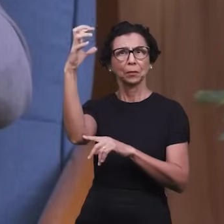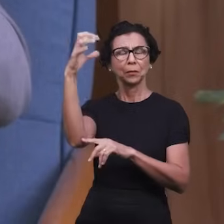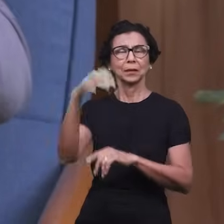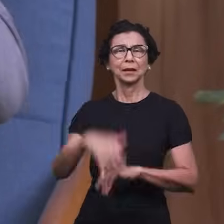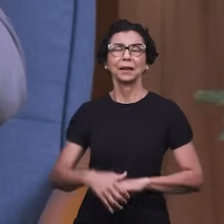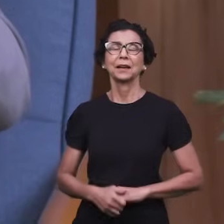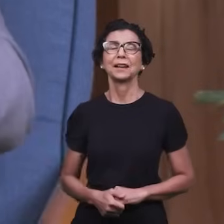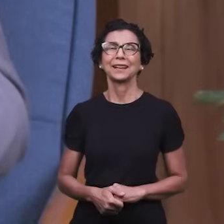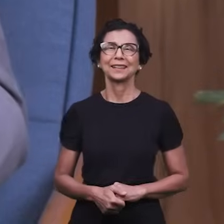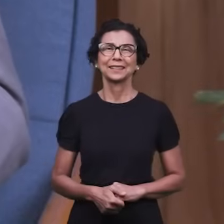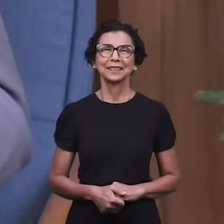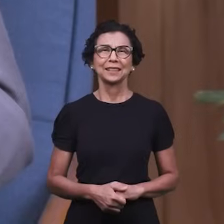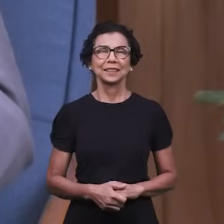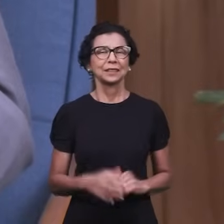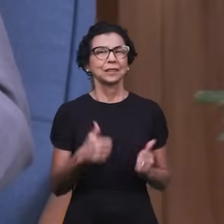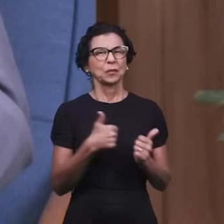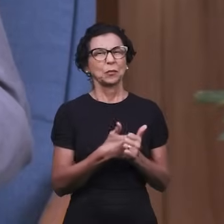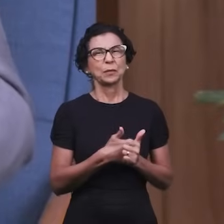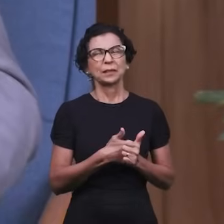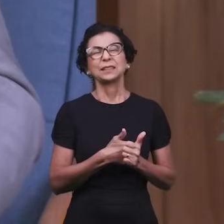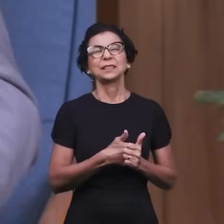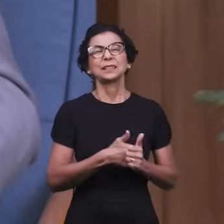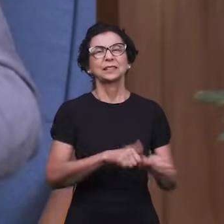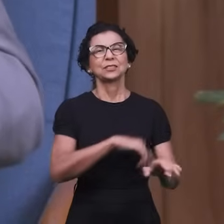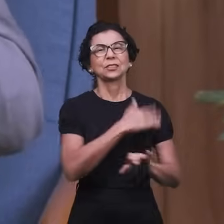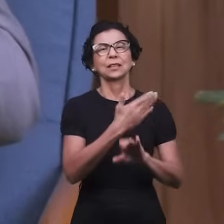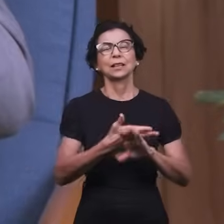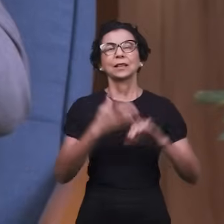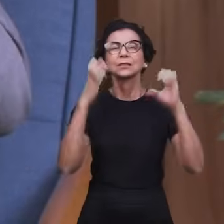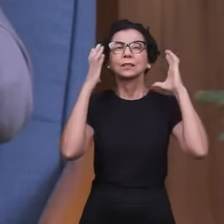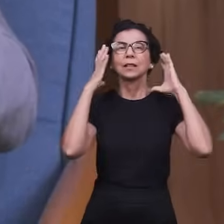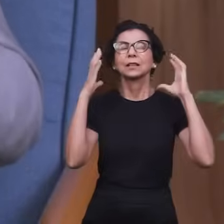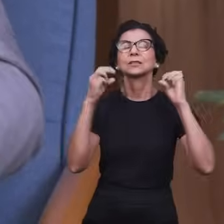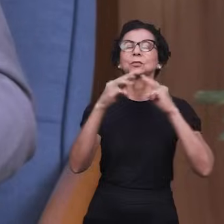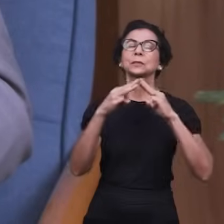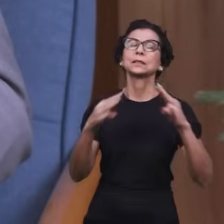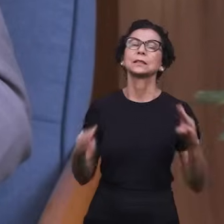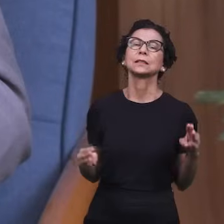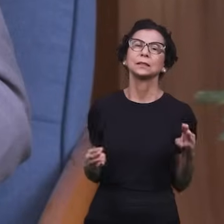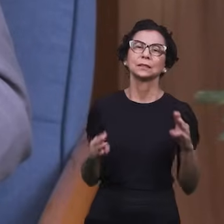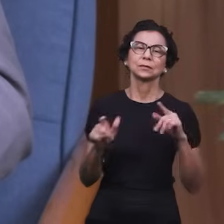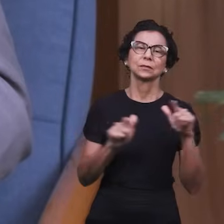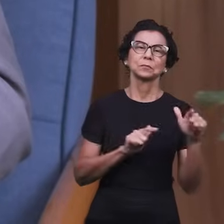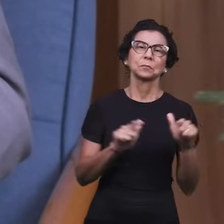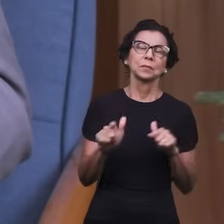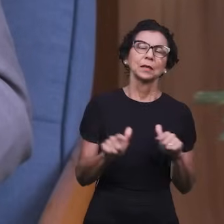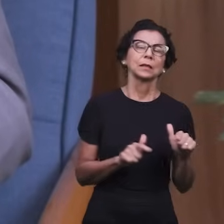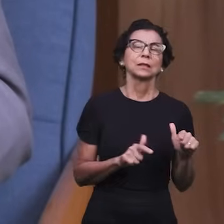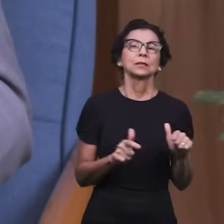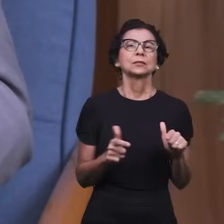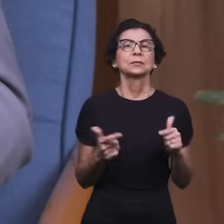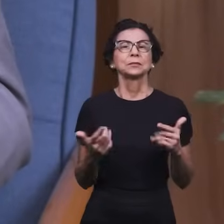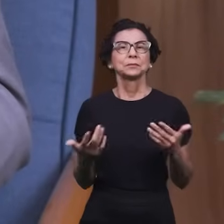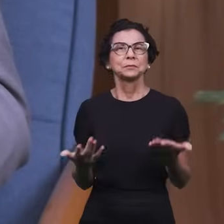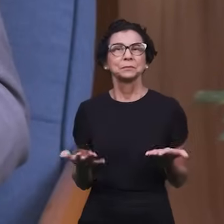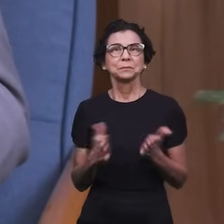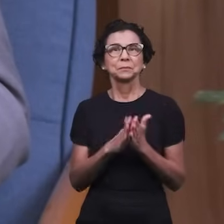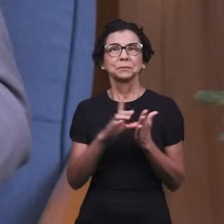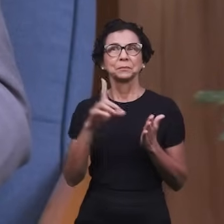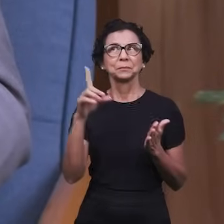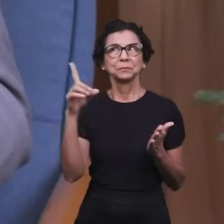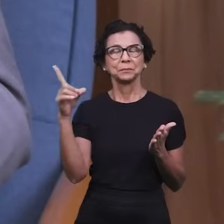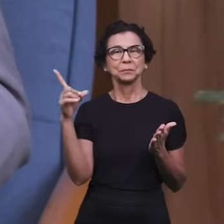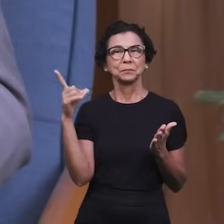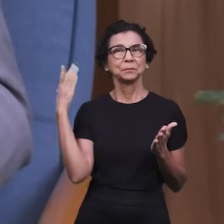bênção, hein? Você pode ter a companhia da rádio no seu dia a dia, na realização das suas tarefas, ouvir louvores e mensagens